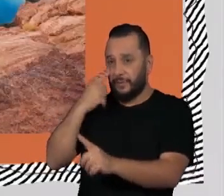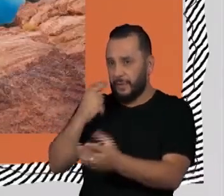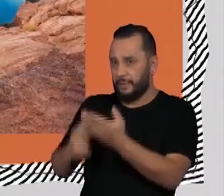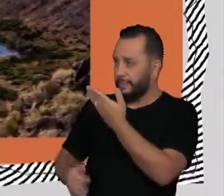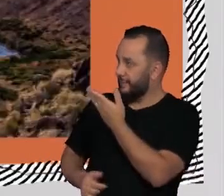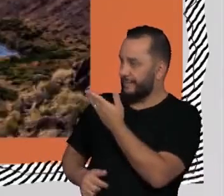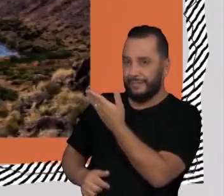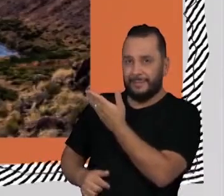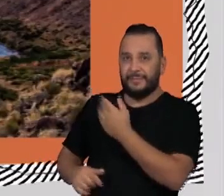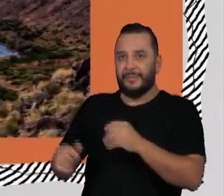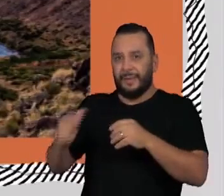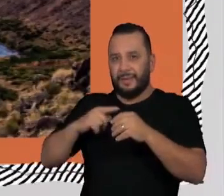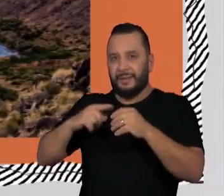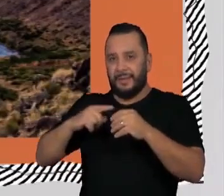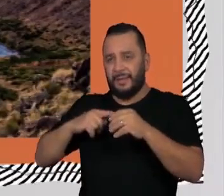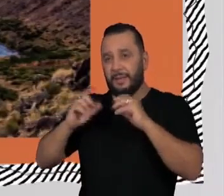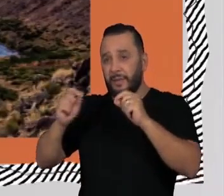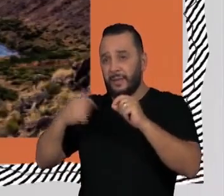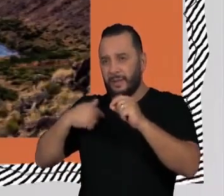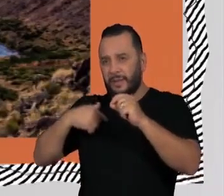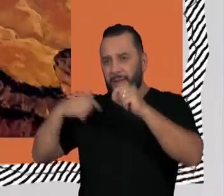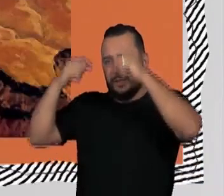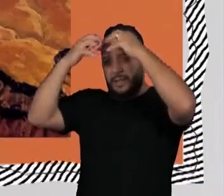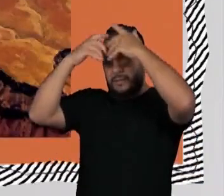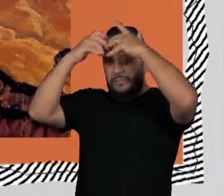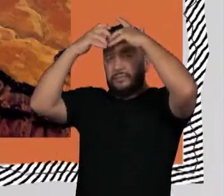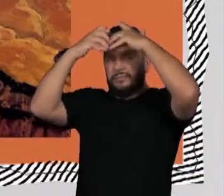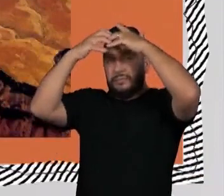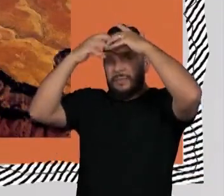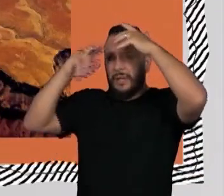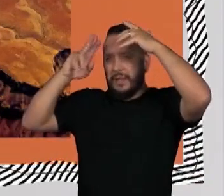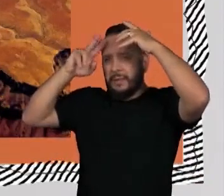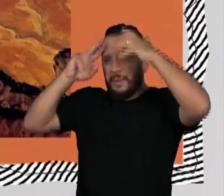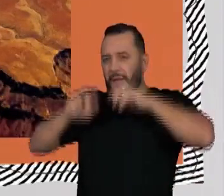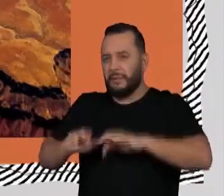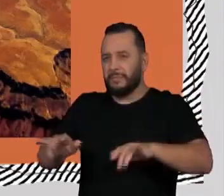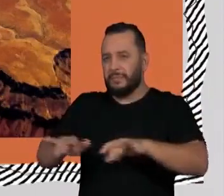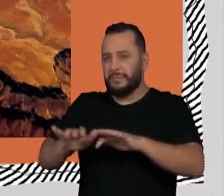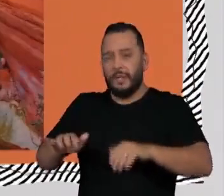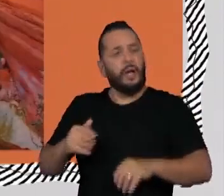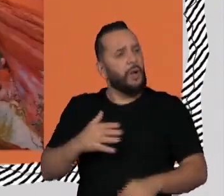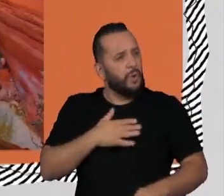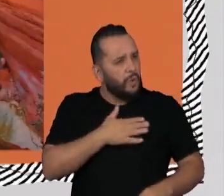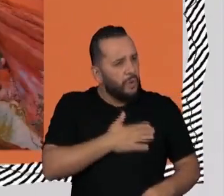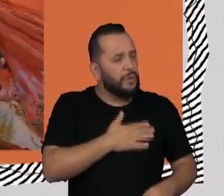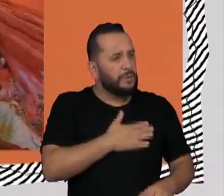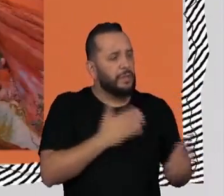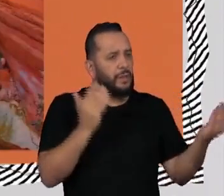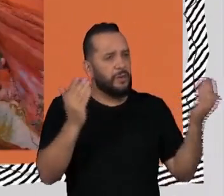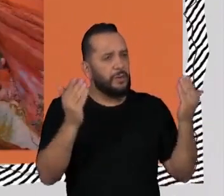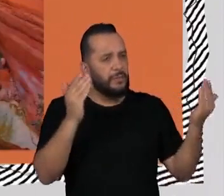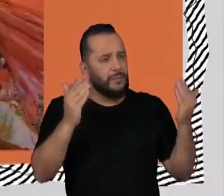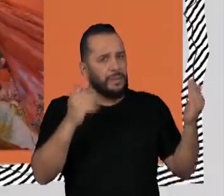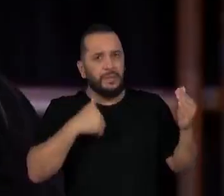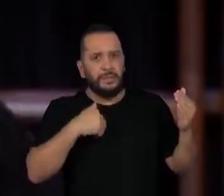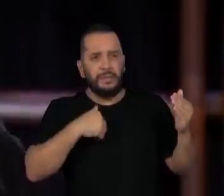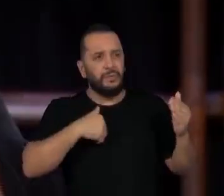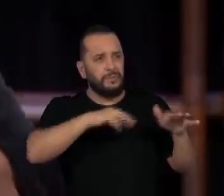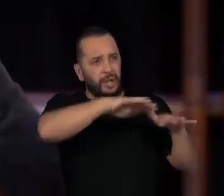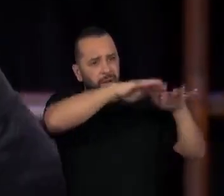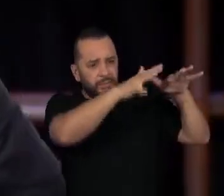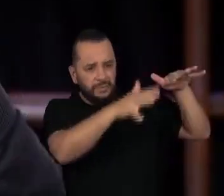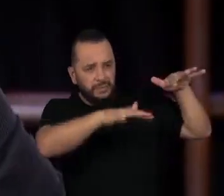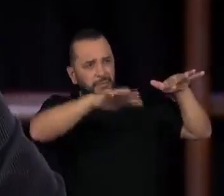todo aquele poema capaz de trocar toda aquela Sonata Gostei dessa imagem do Grand Canyon e o quê que pode ajudar